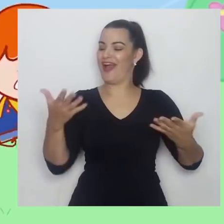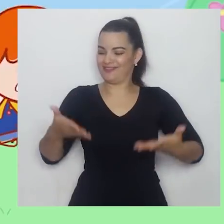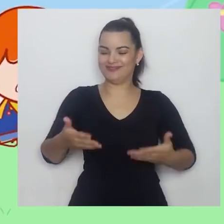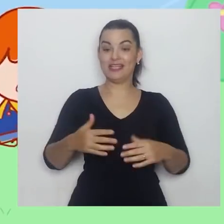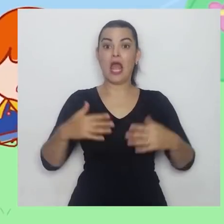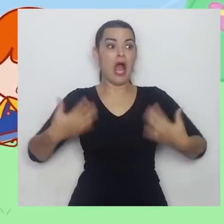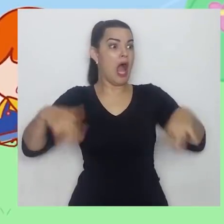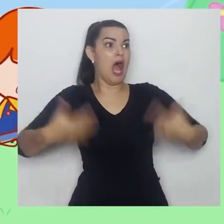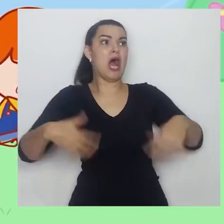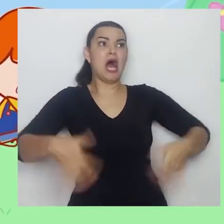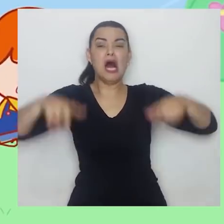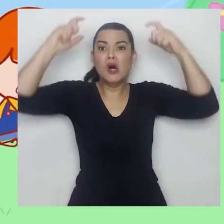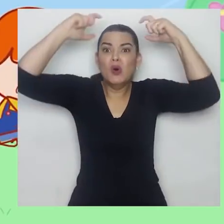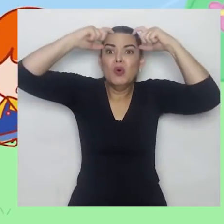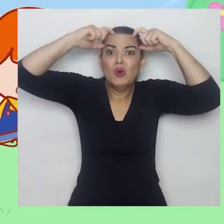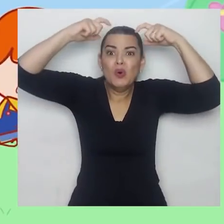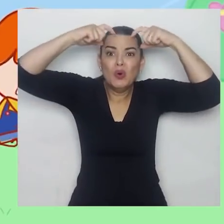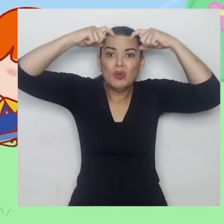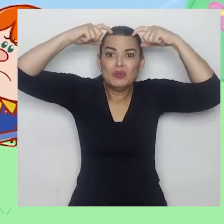um ursão!